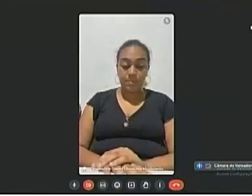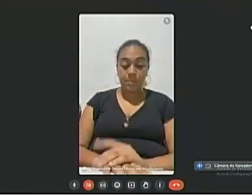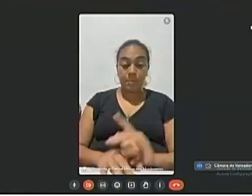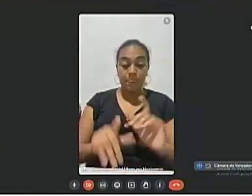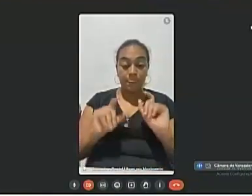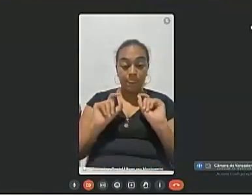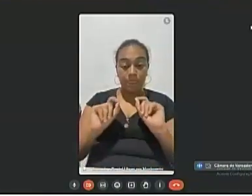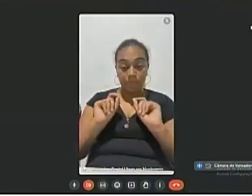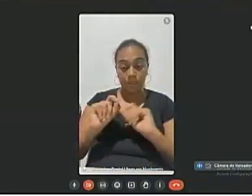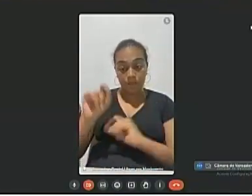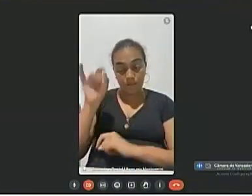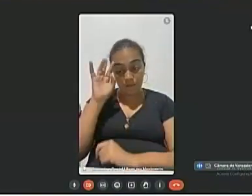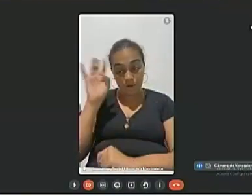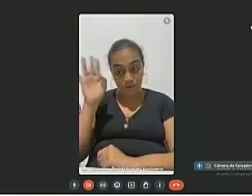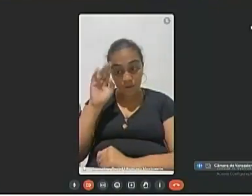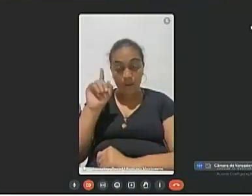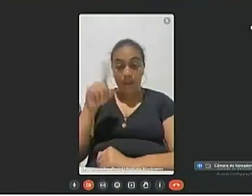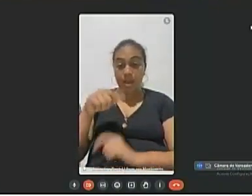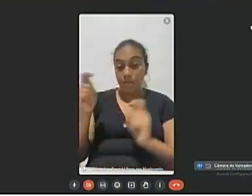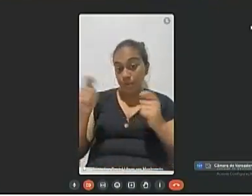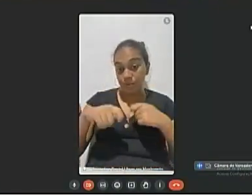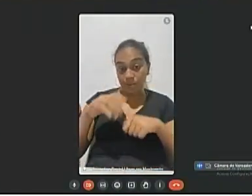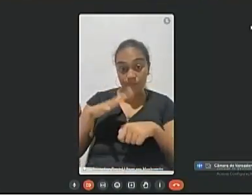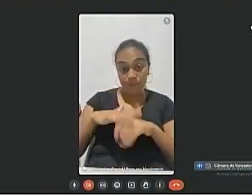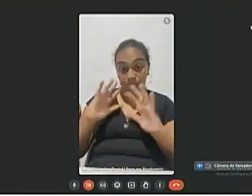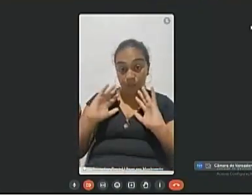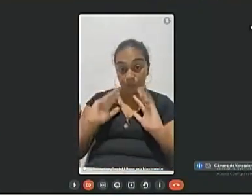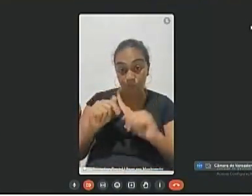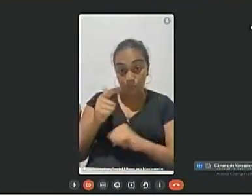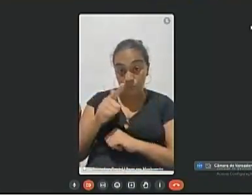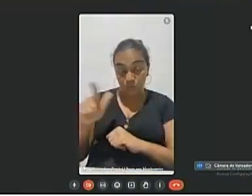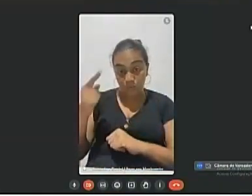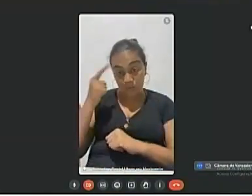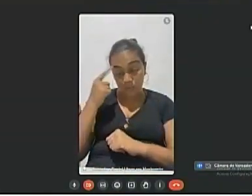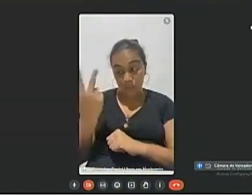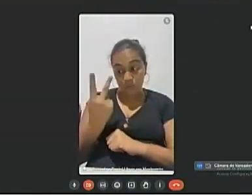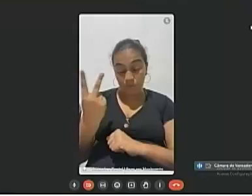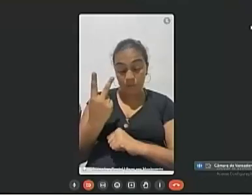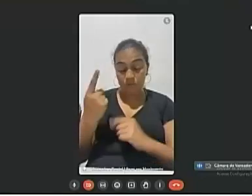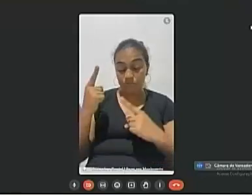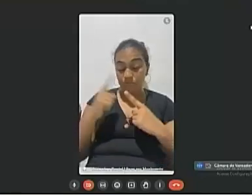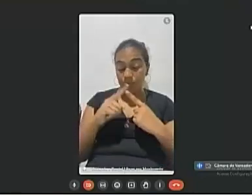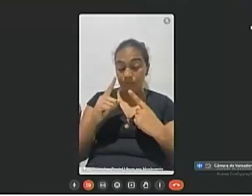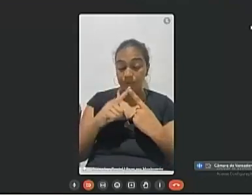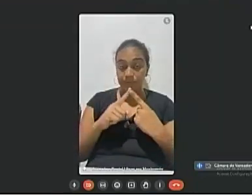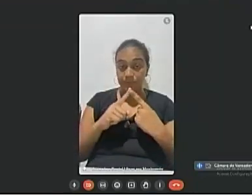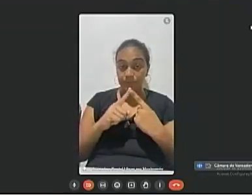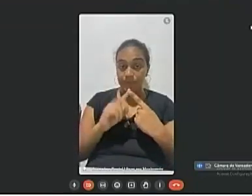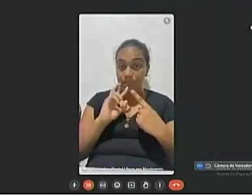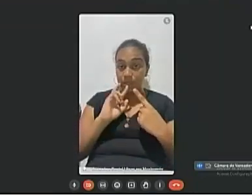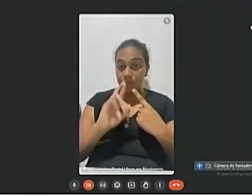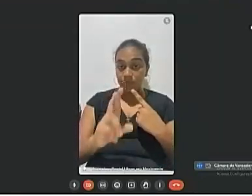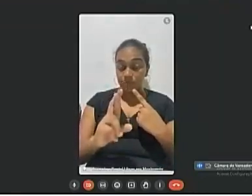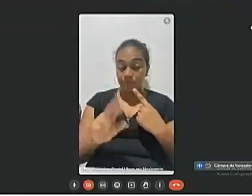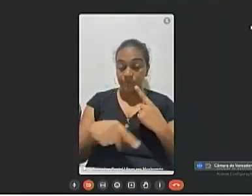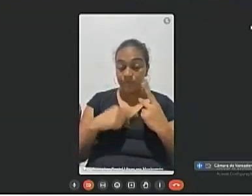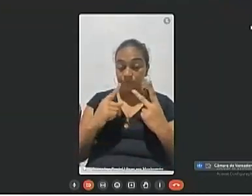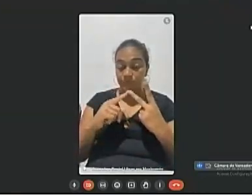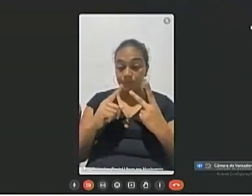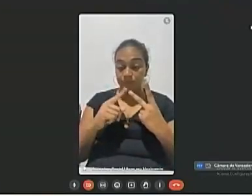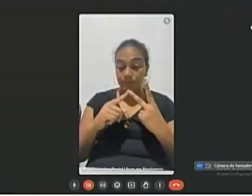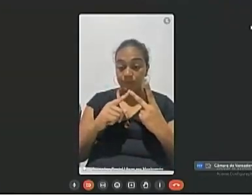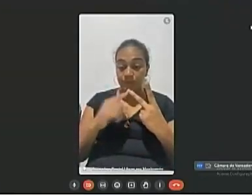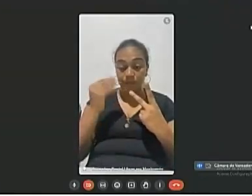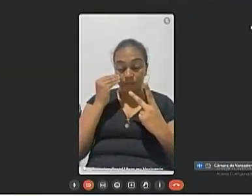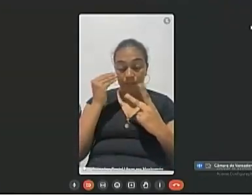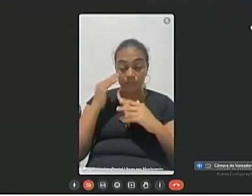se não é possível fazer tudo de uma vez, pensa assim, fazer isso em 2 etapas. Primeira etapa, solução do Dago. Segunda etapa, vai embora para